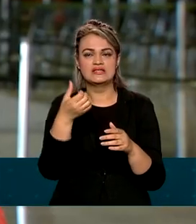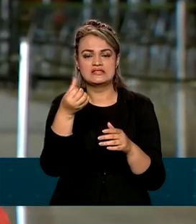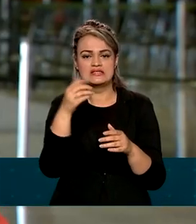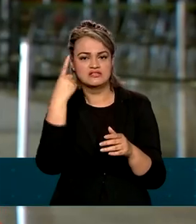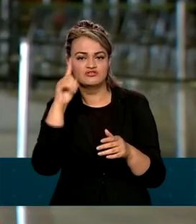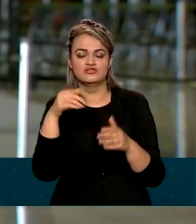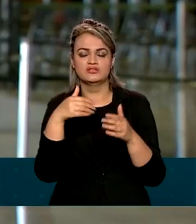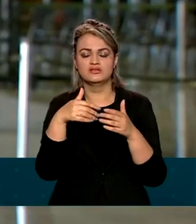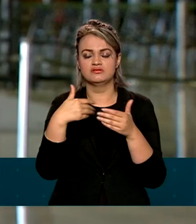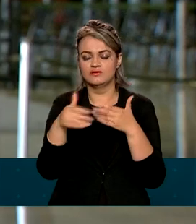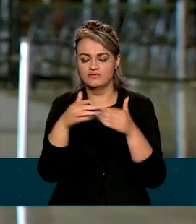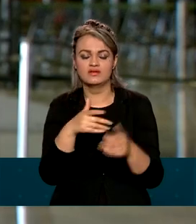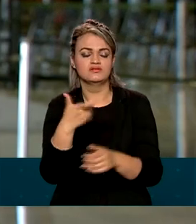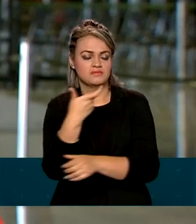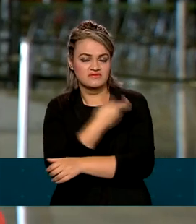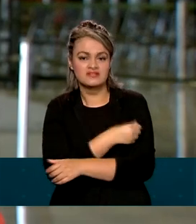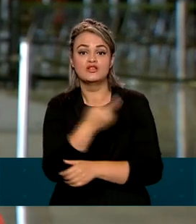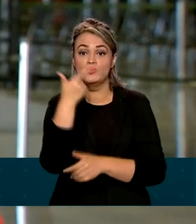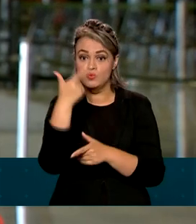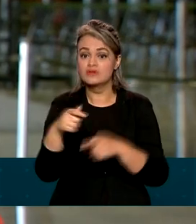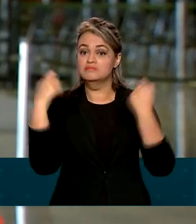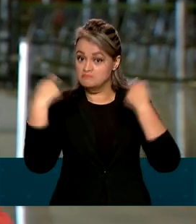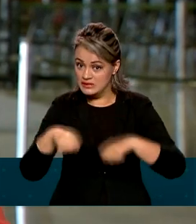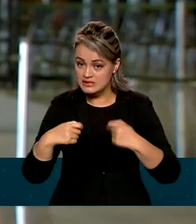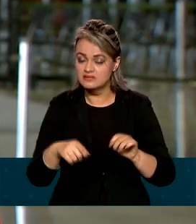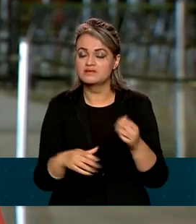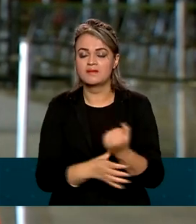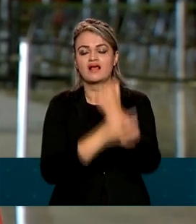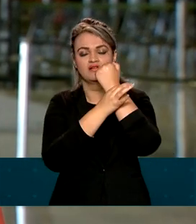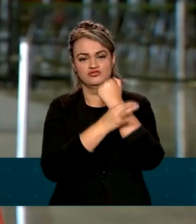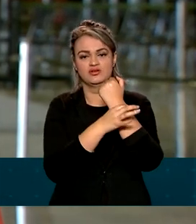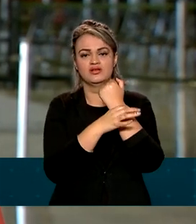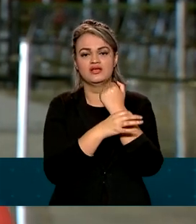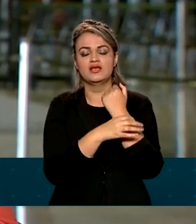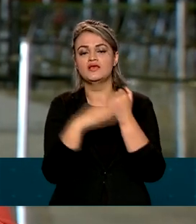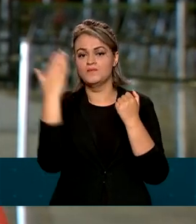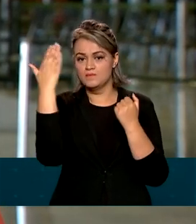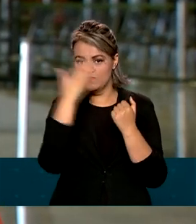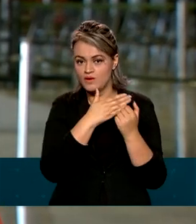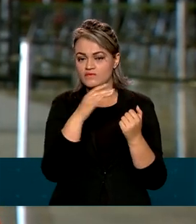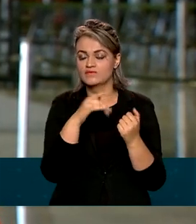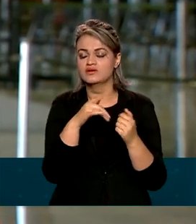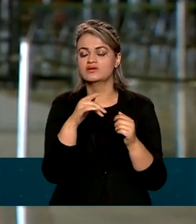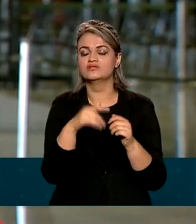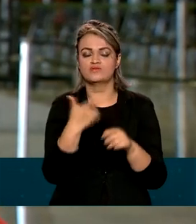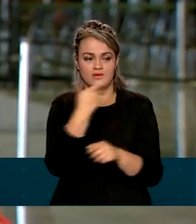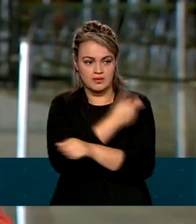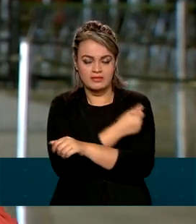porque assim a eficácia do imunizante fica garantida e ela só é comprovada depois de duas aplicações.